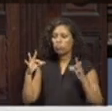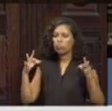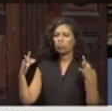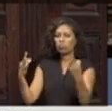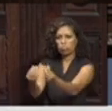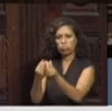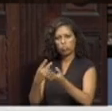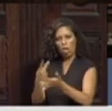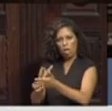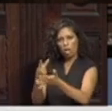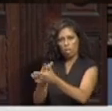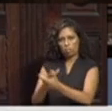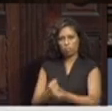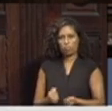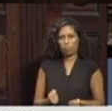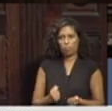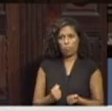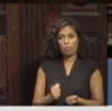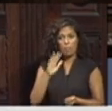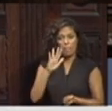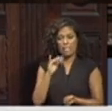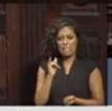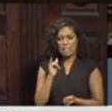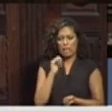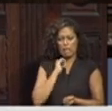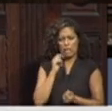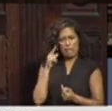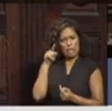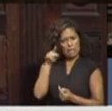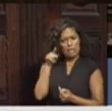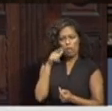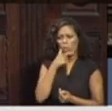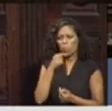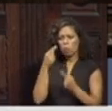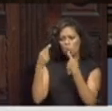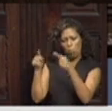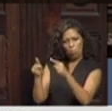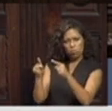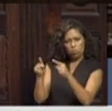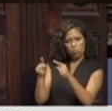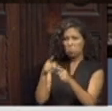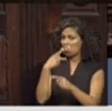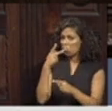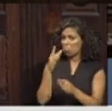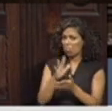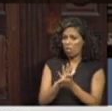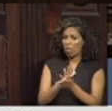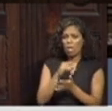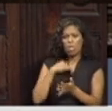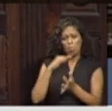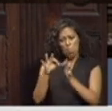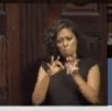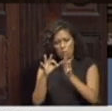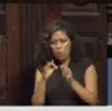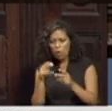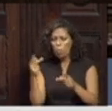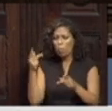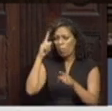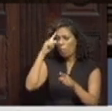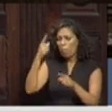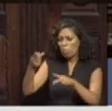díspares do que reclama e quer a população. O ministro da Justiça do Brasil chegou a dizer que toda a cúpula da